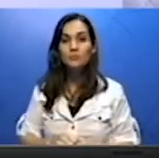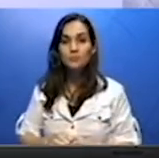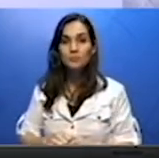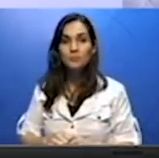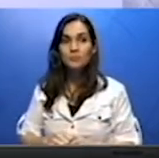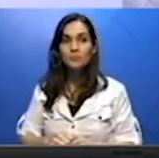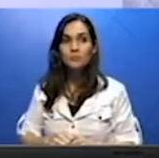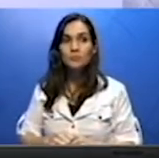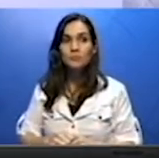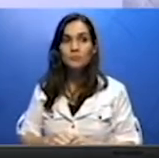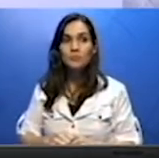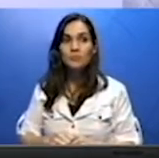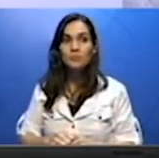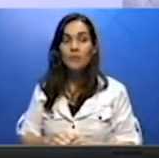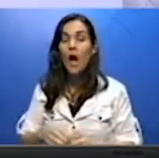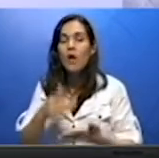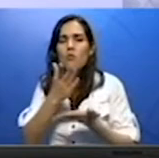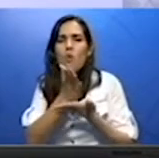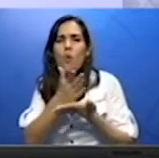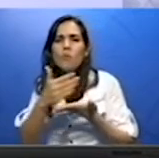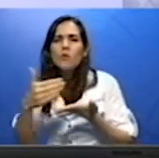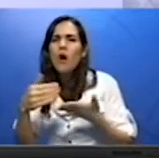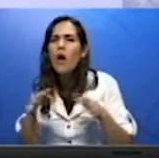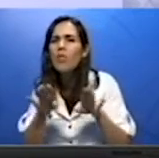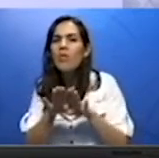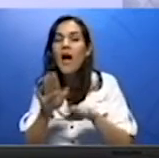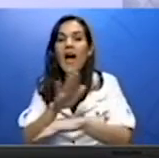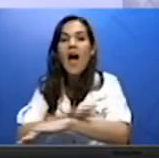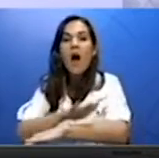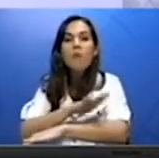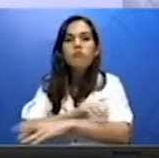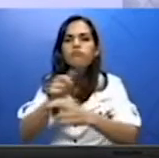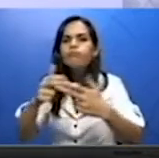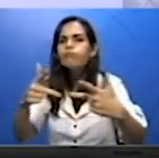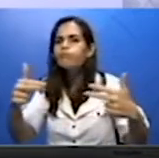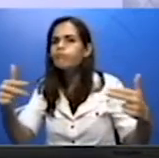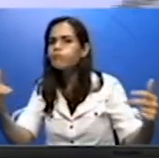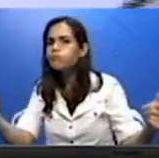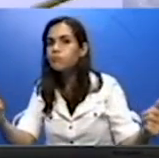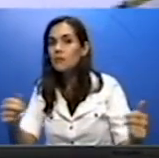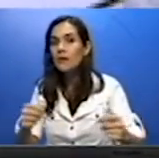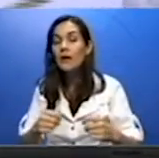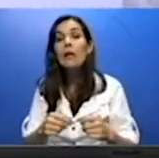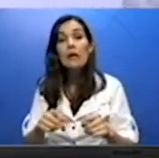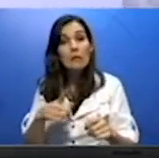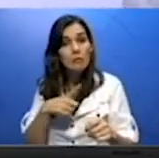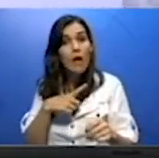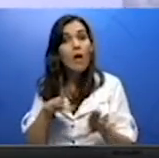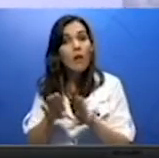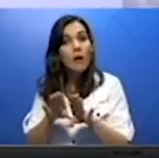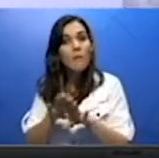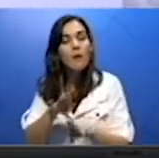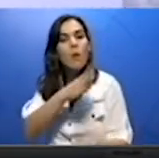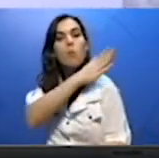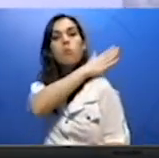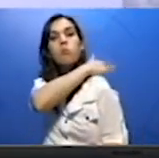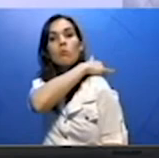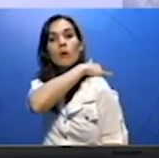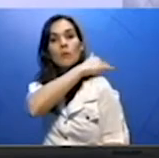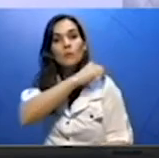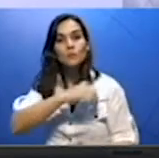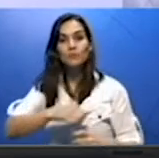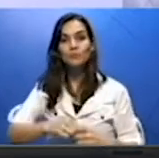pernas e aí originou os anfíbios que também tem pulmões a evolução continuou seguindo e houve o surgimento